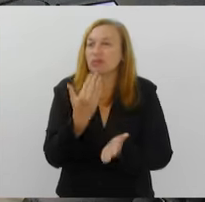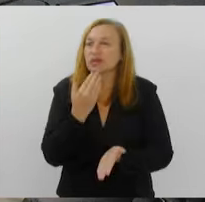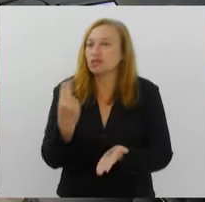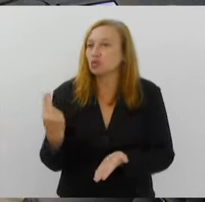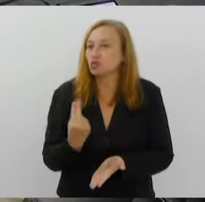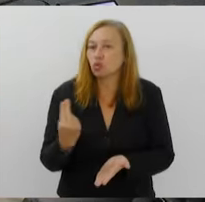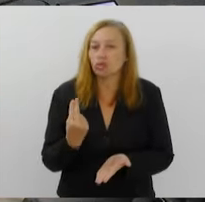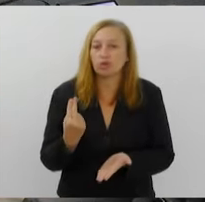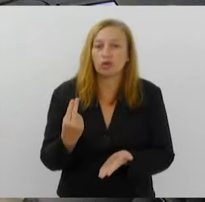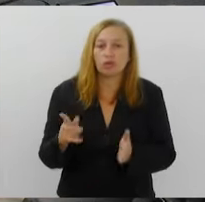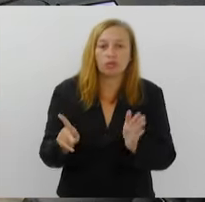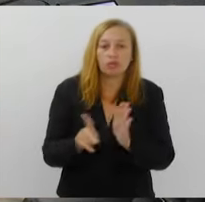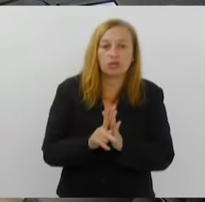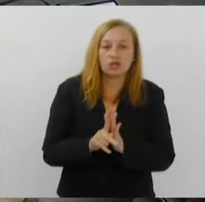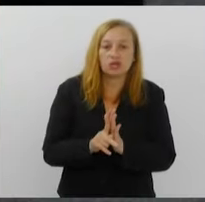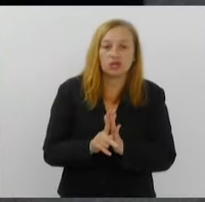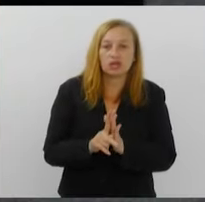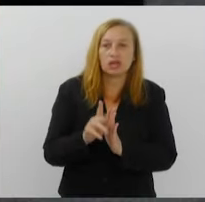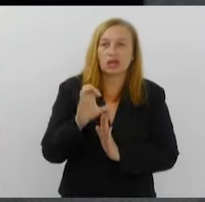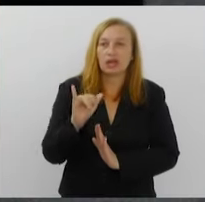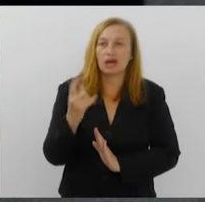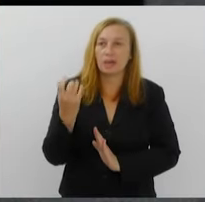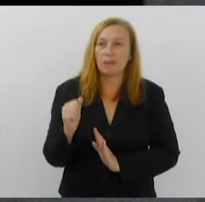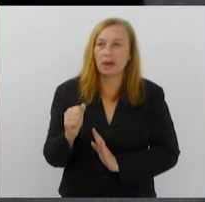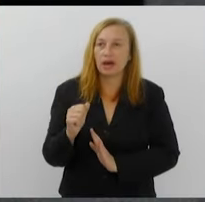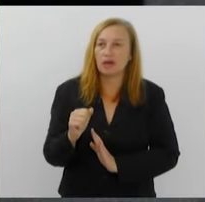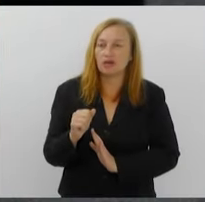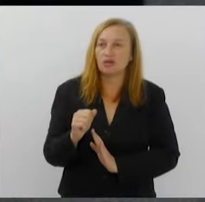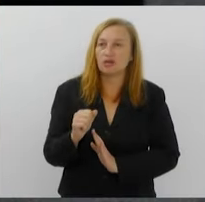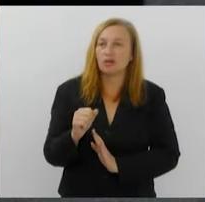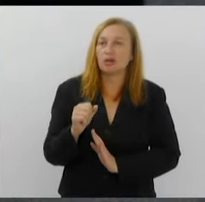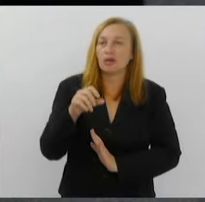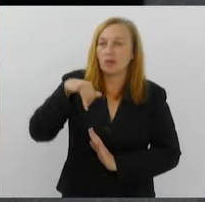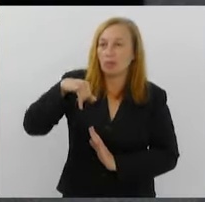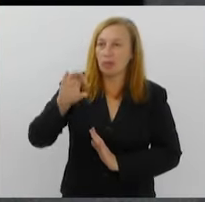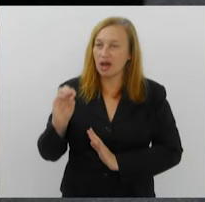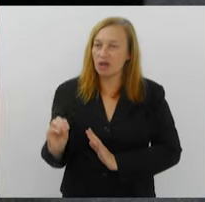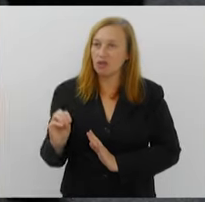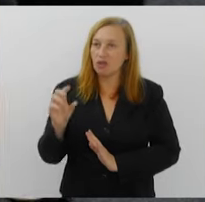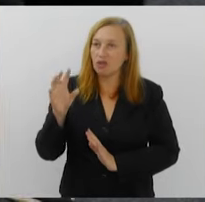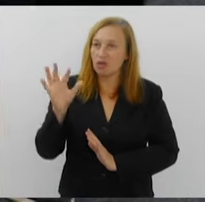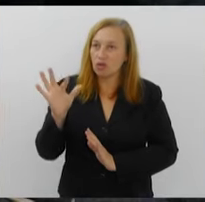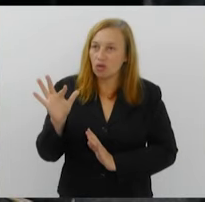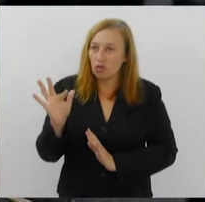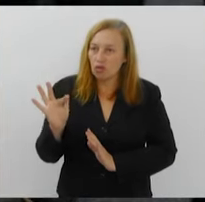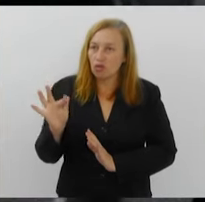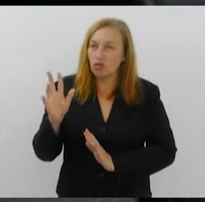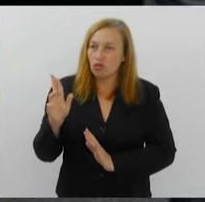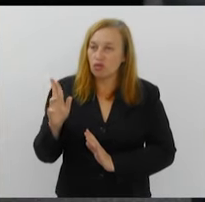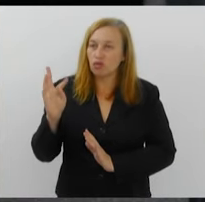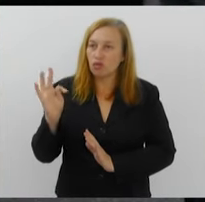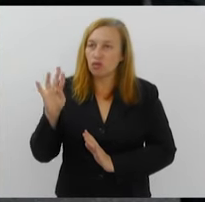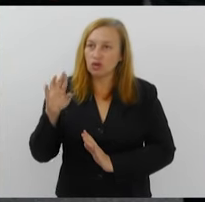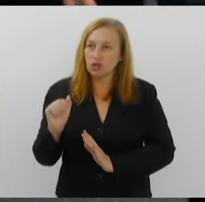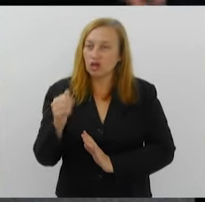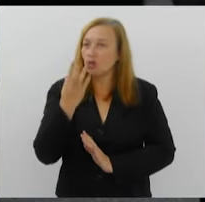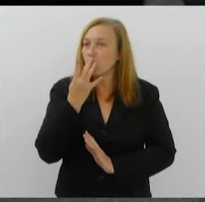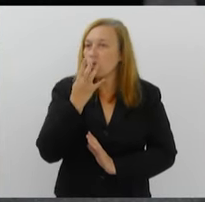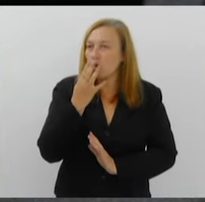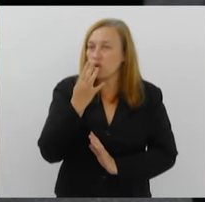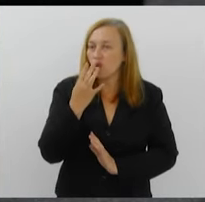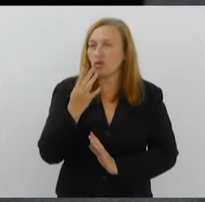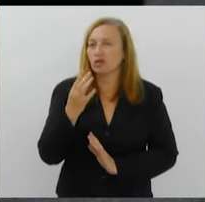do projeto sobre a campanha Maio Furta Cor, dedicado à saúde mental materna. Aproveito aqui